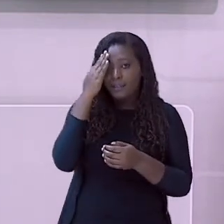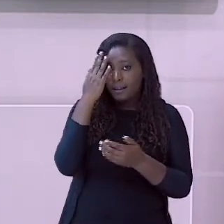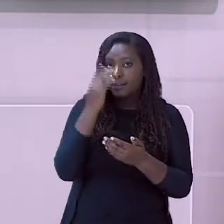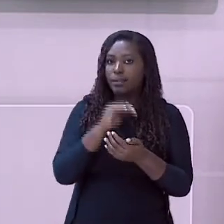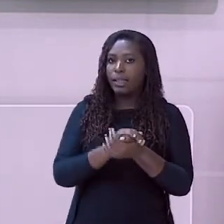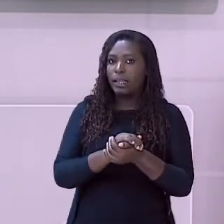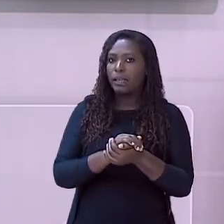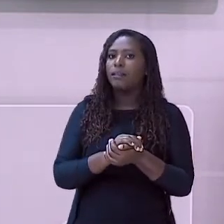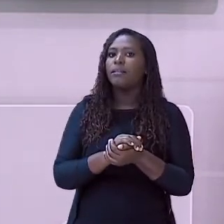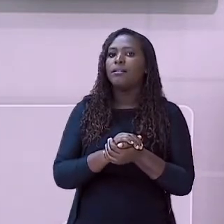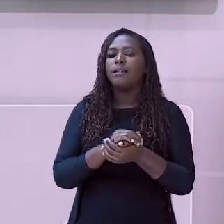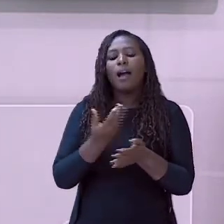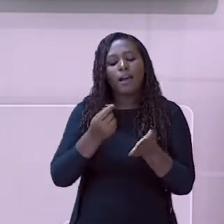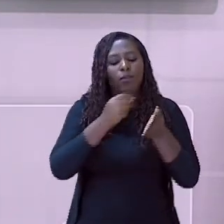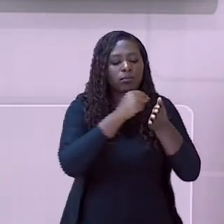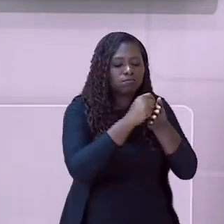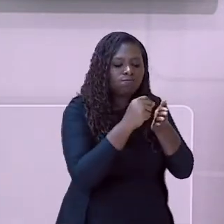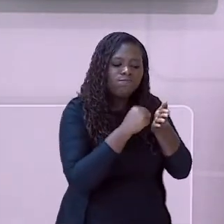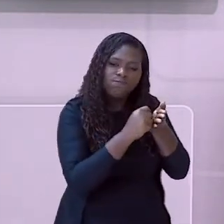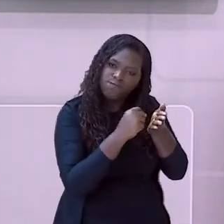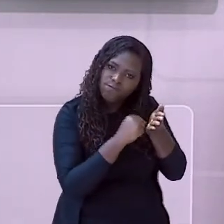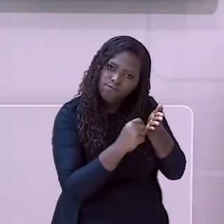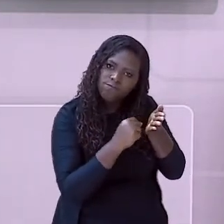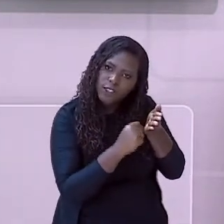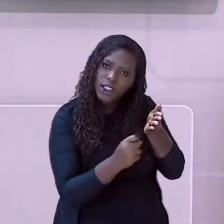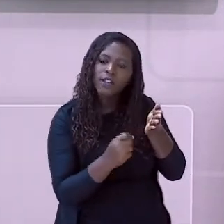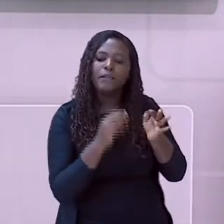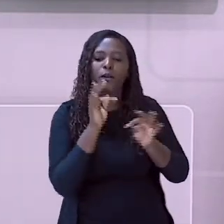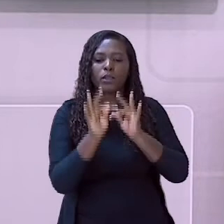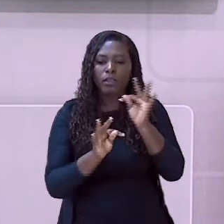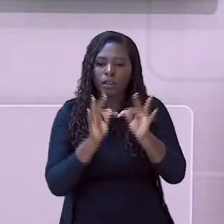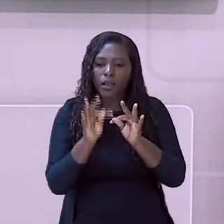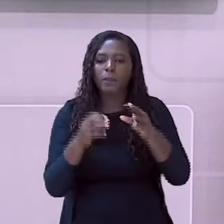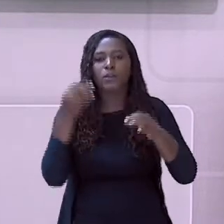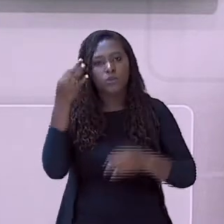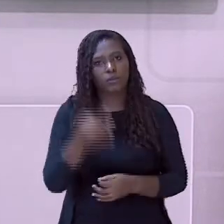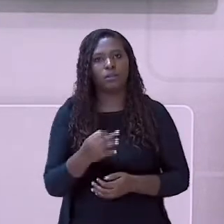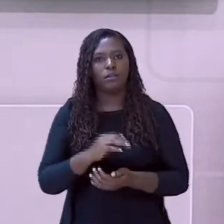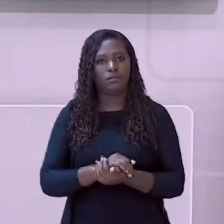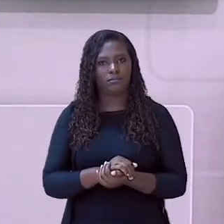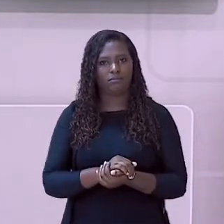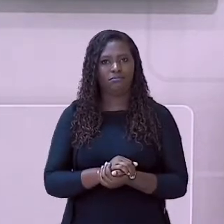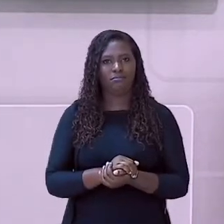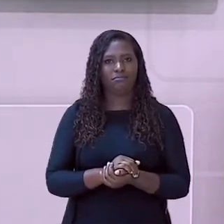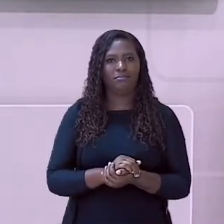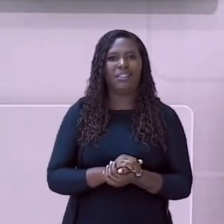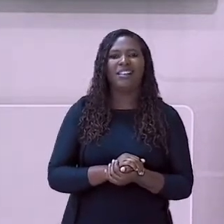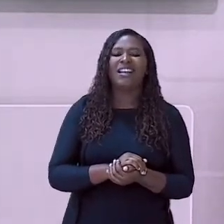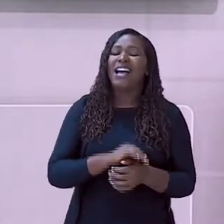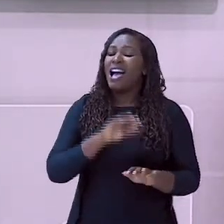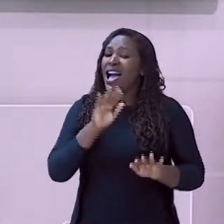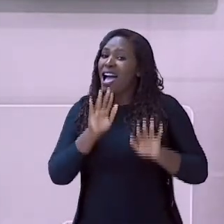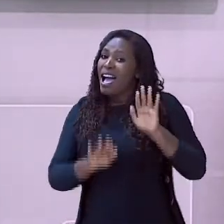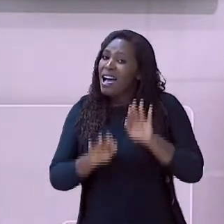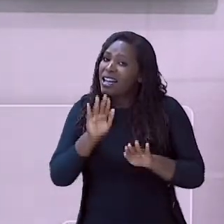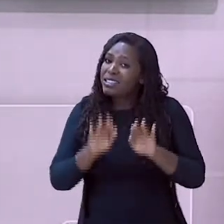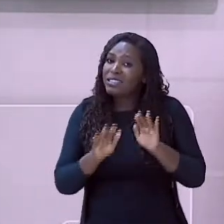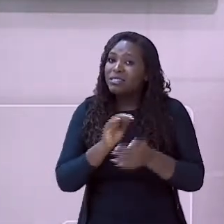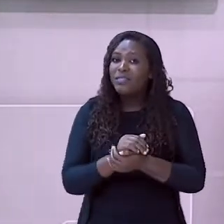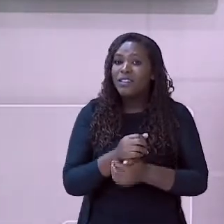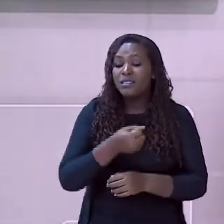Essa entrevista psicológica também é feita muitas vezes em processos de guarda